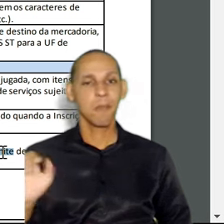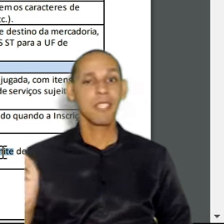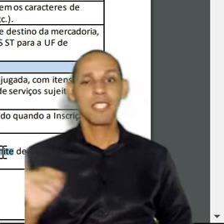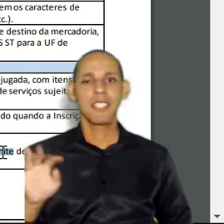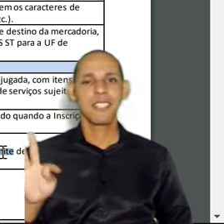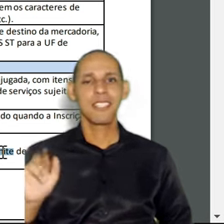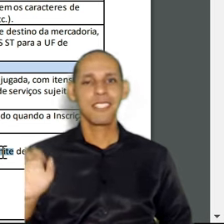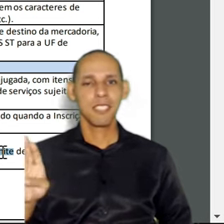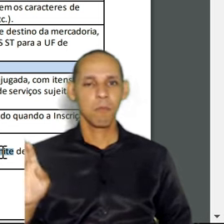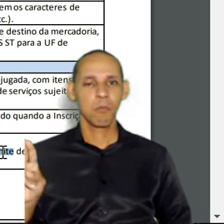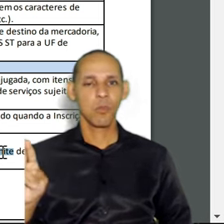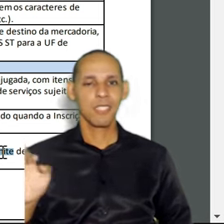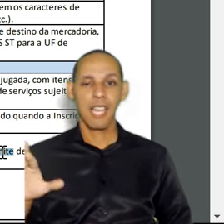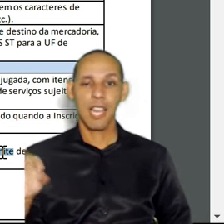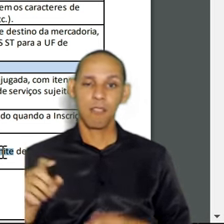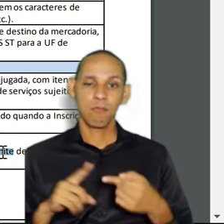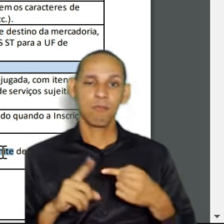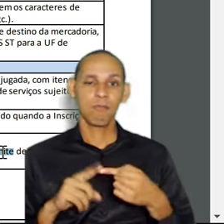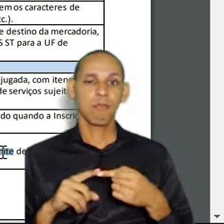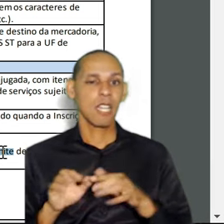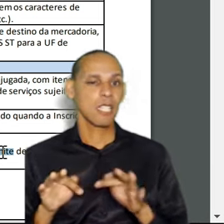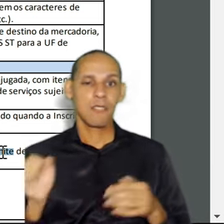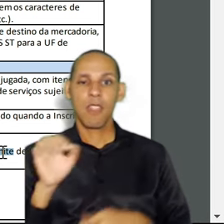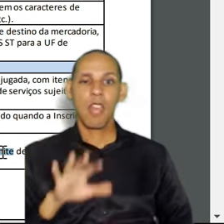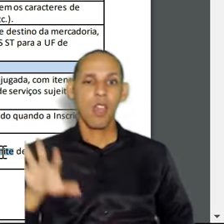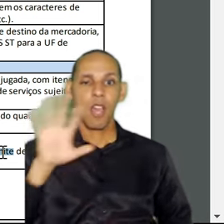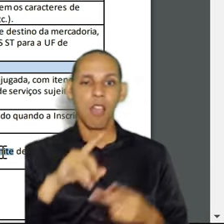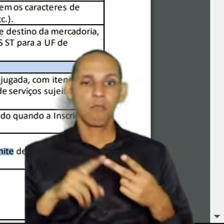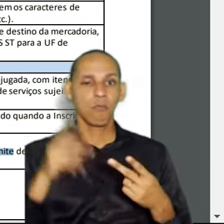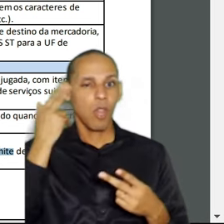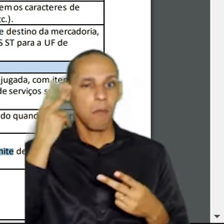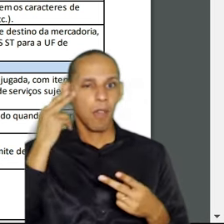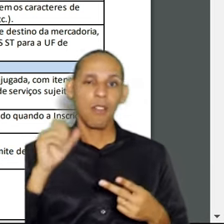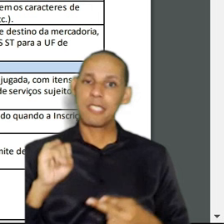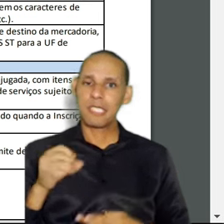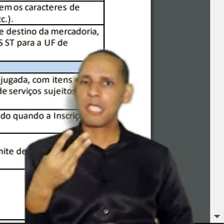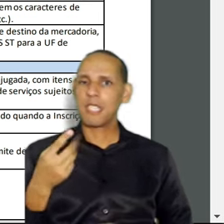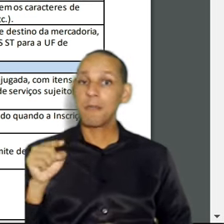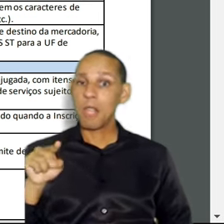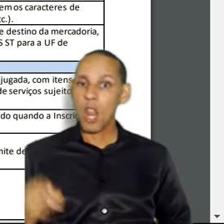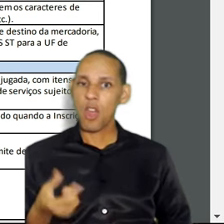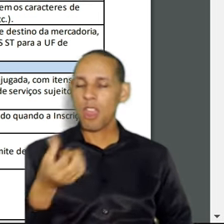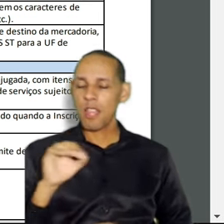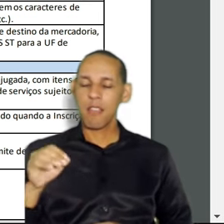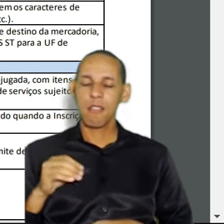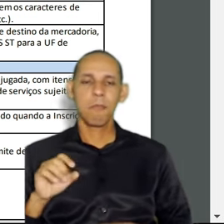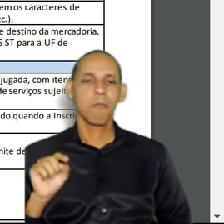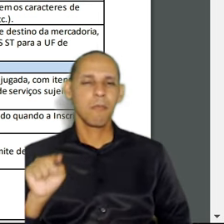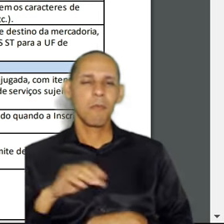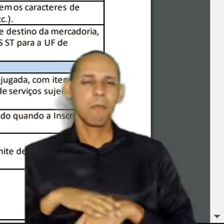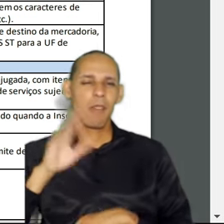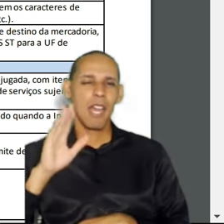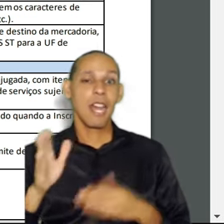até 4.800 então quando eu chego 3600 a tributação começa a ser como se fosse um regime normal então isso aqui